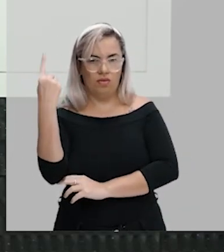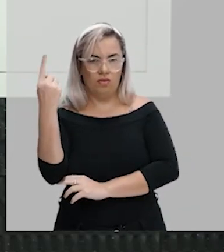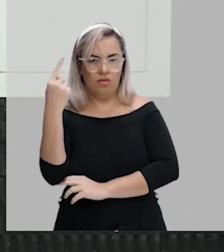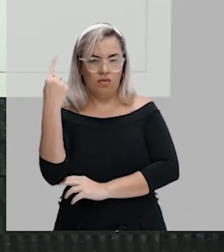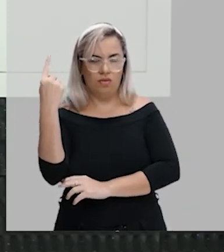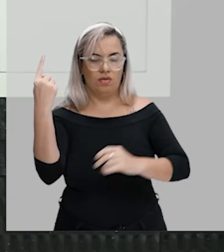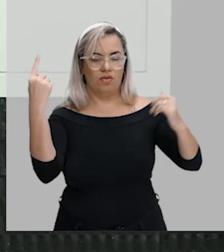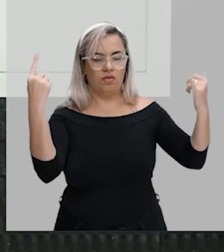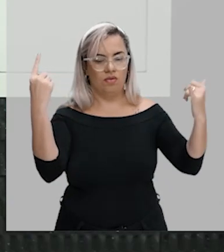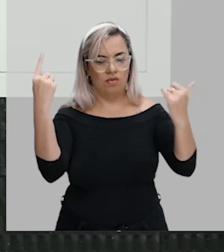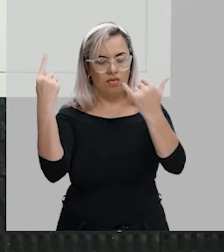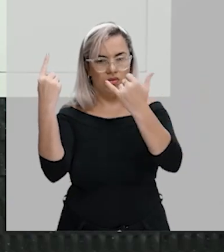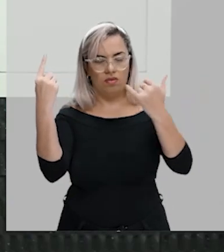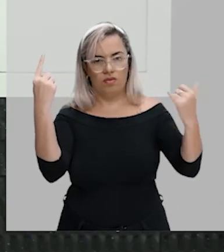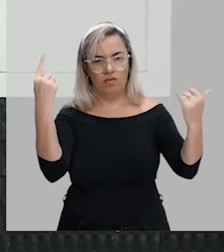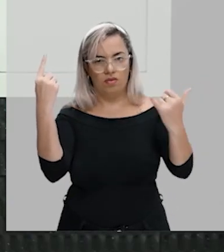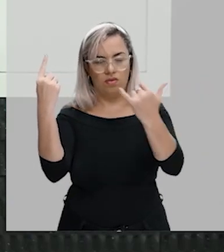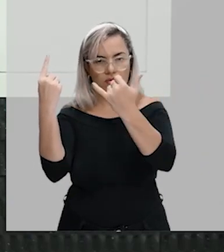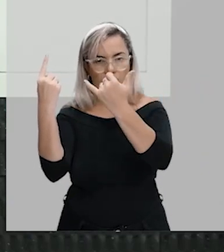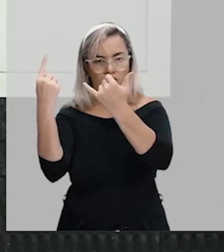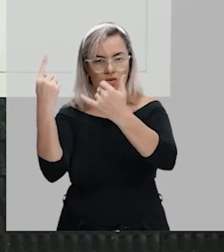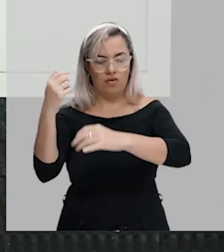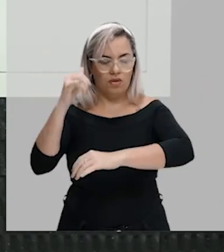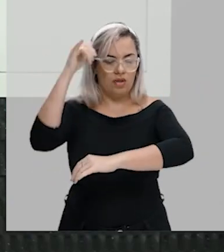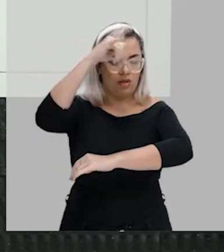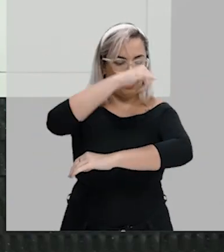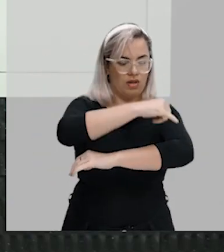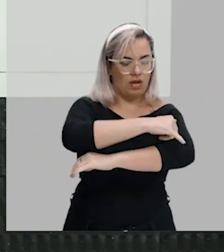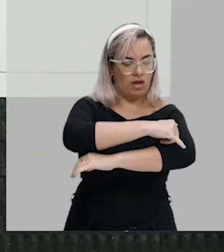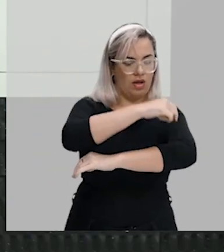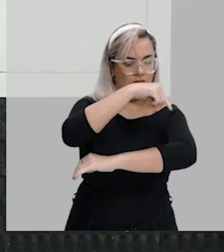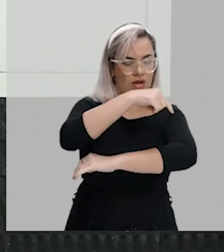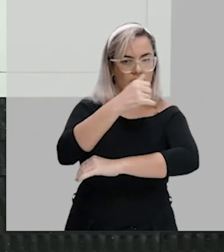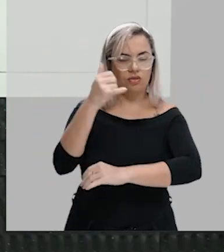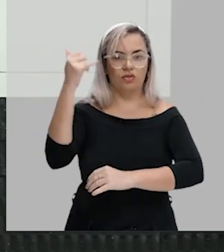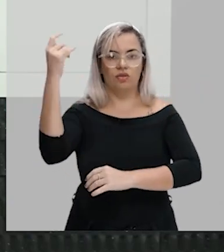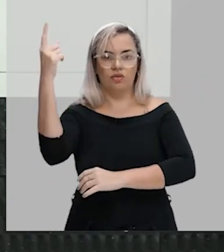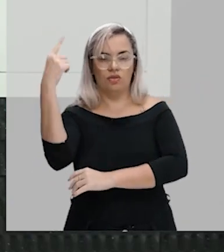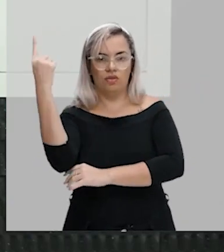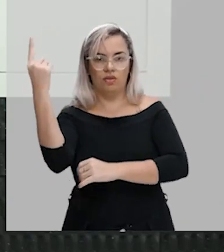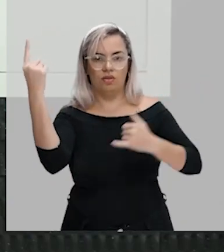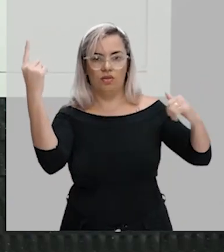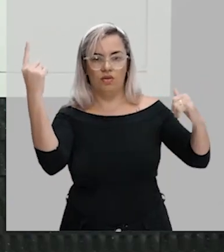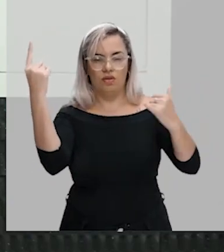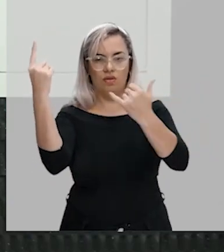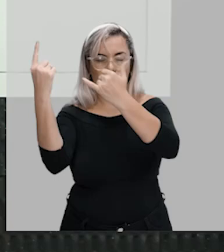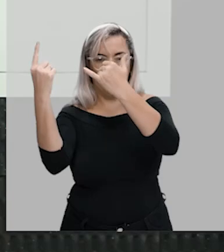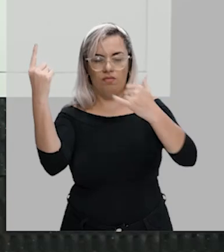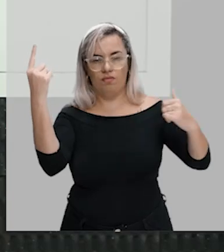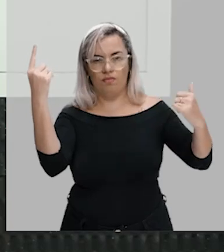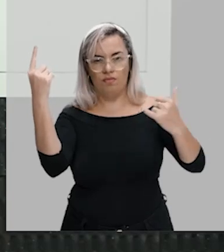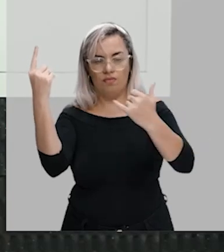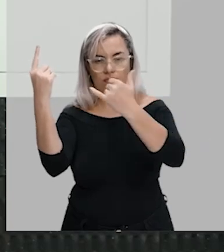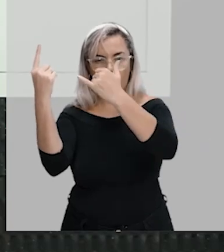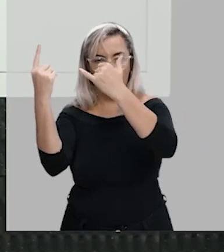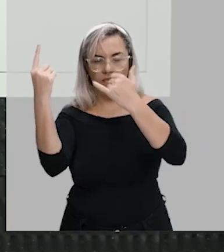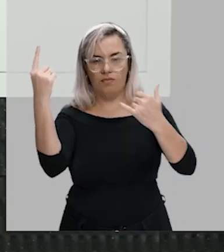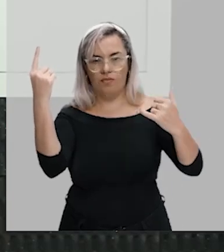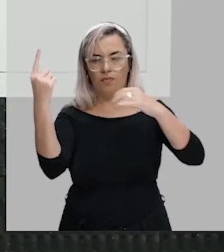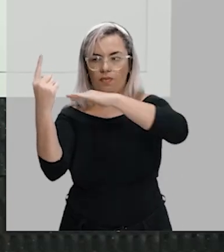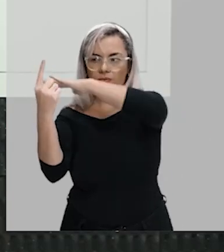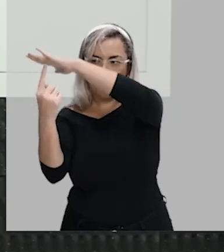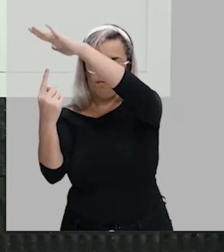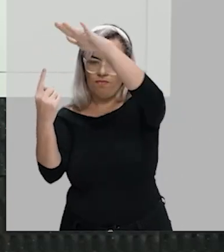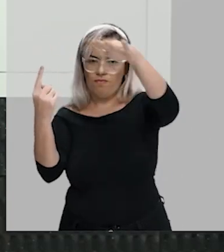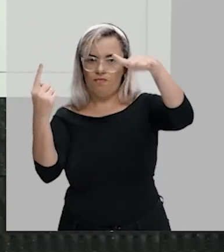incide e reflete ou que é emitido pelo avião, ela consegue captar dentro daquele ambiente em que